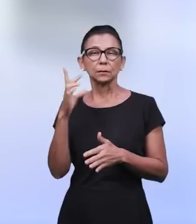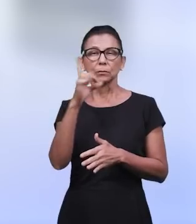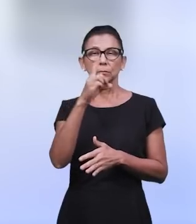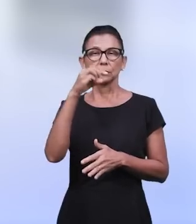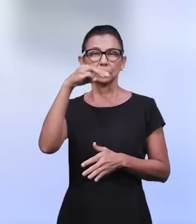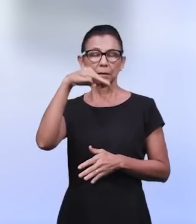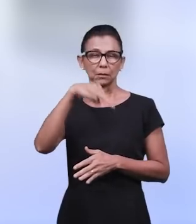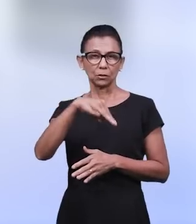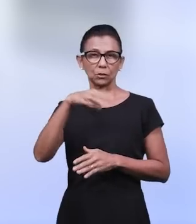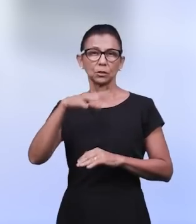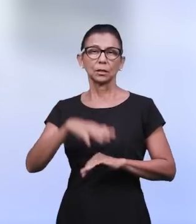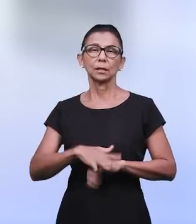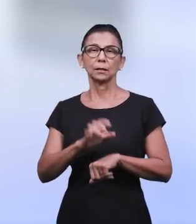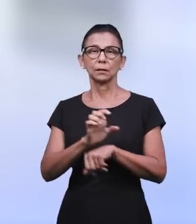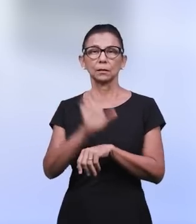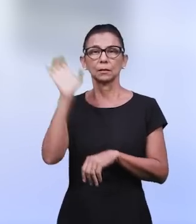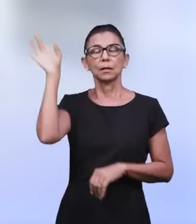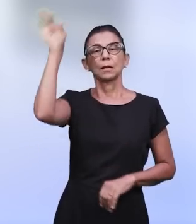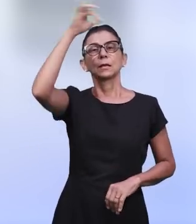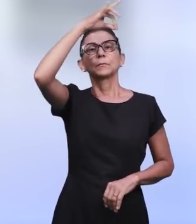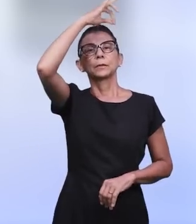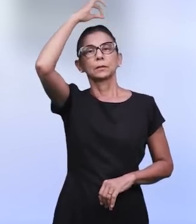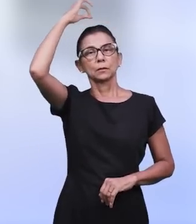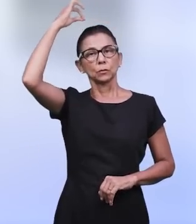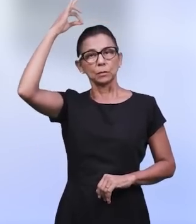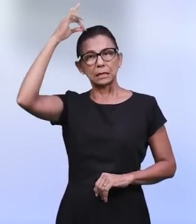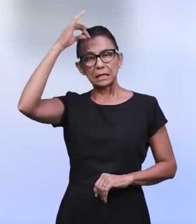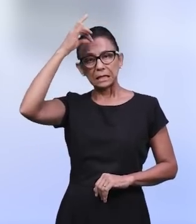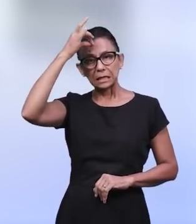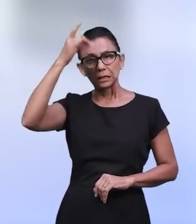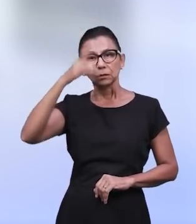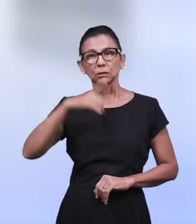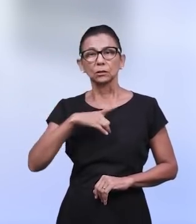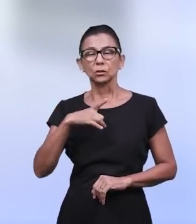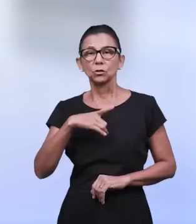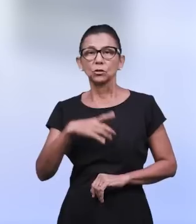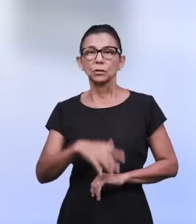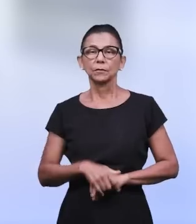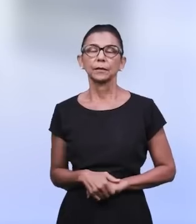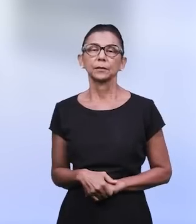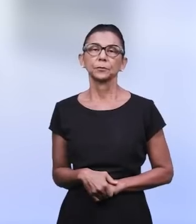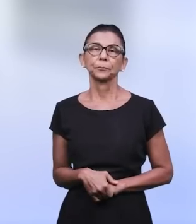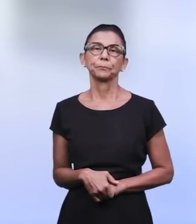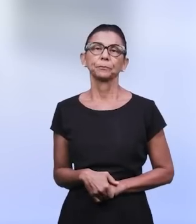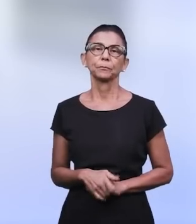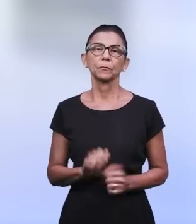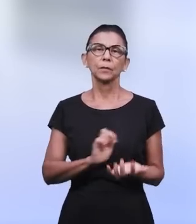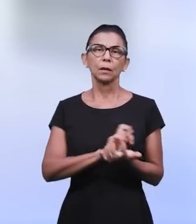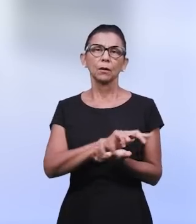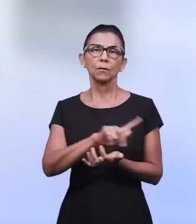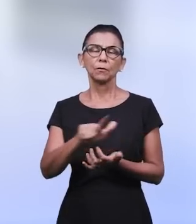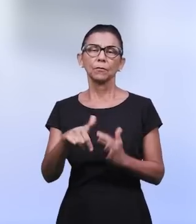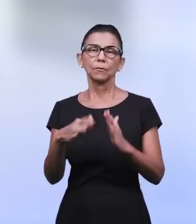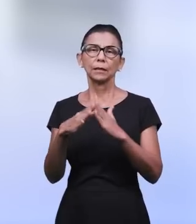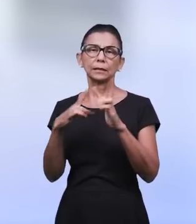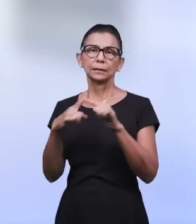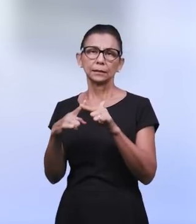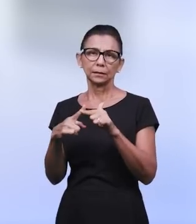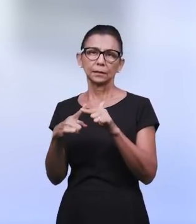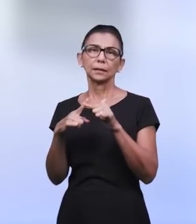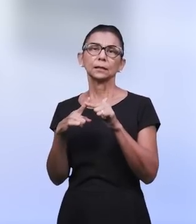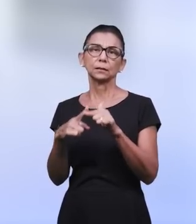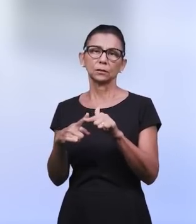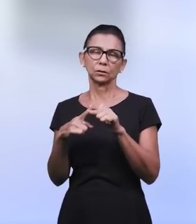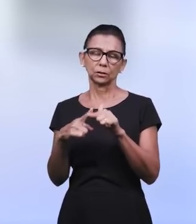de Domingos Martins, do Estado do Espírito Santo, onde participaram ali a Igreja de Cachoeirinha e também a Igreja do Manoa.